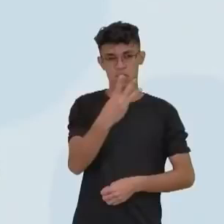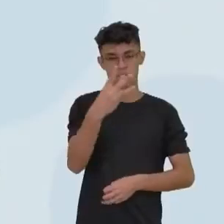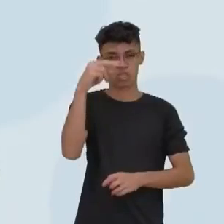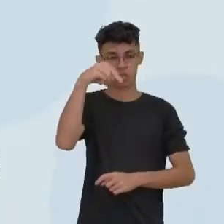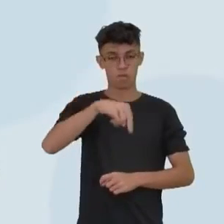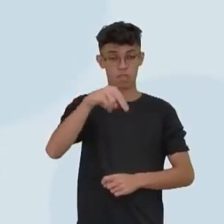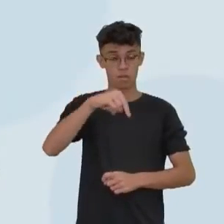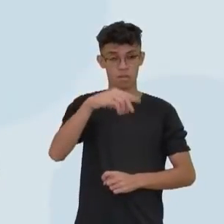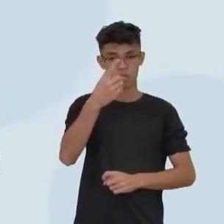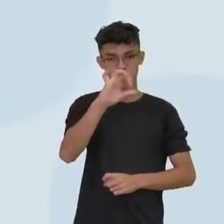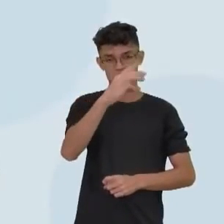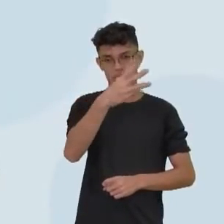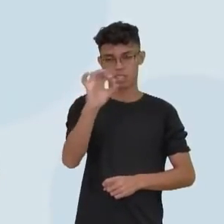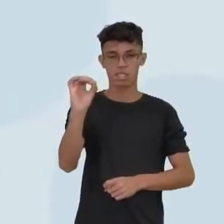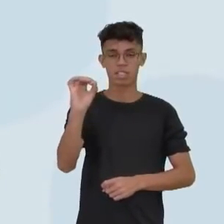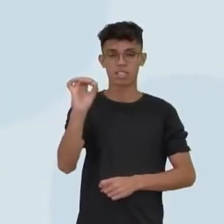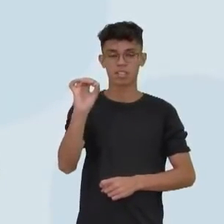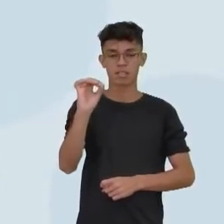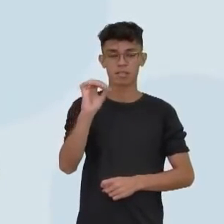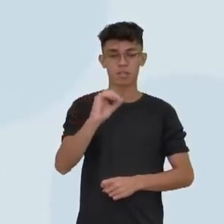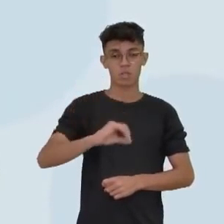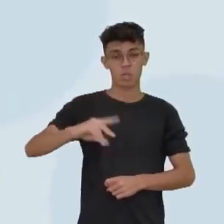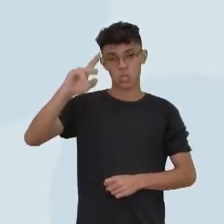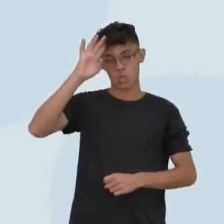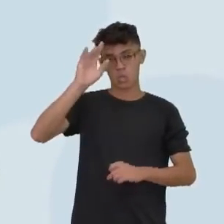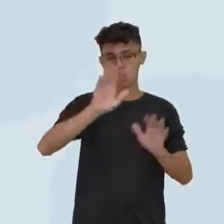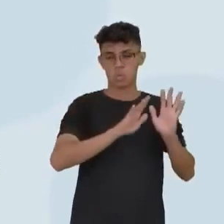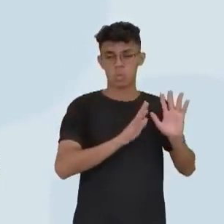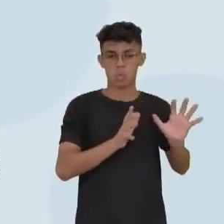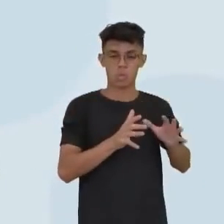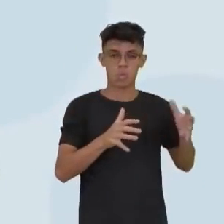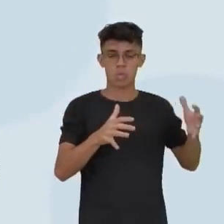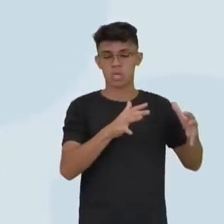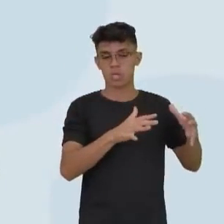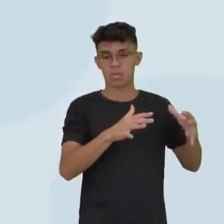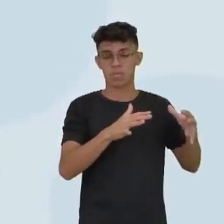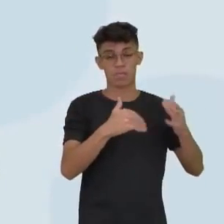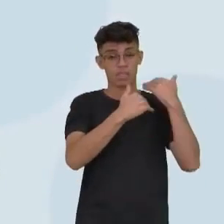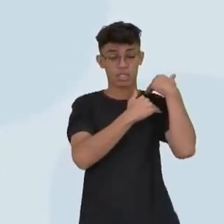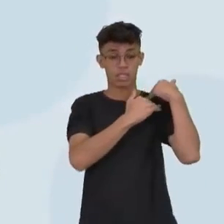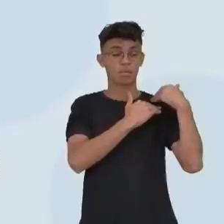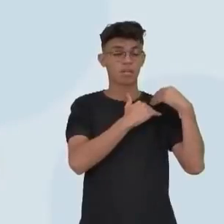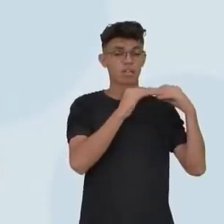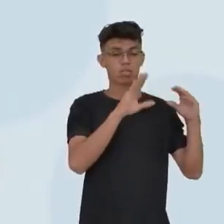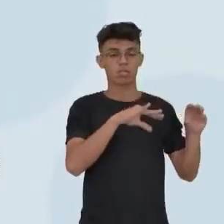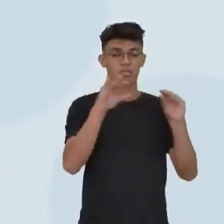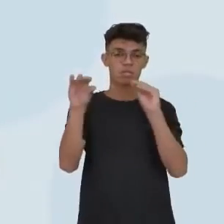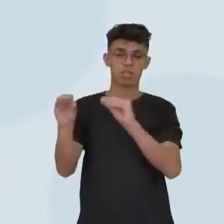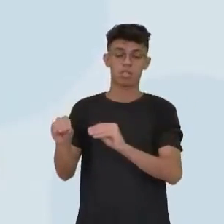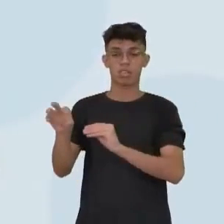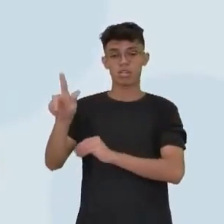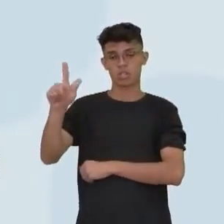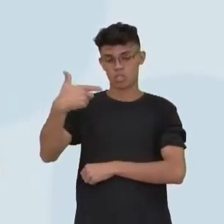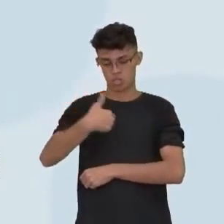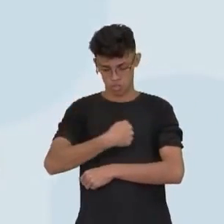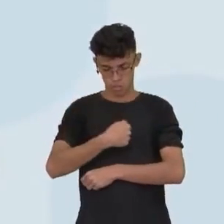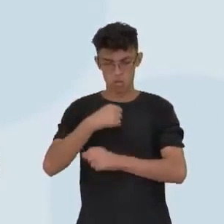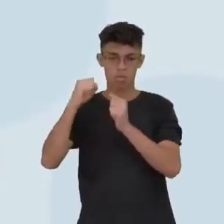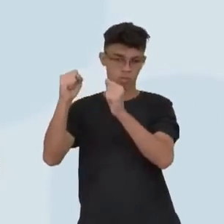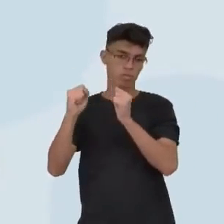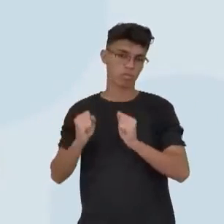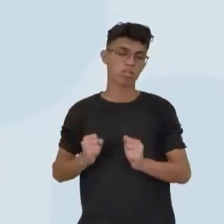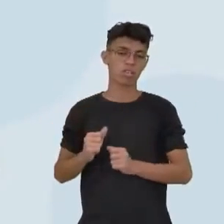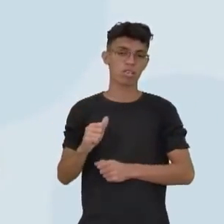novembro de 1930, a junta militar provisória passou o poder no Palácio do Catete a Getúlio Vargas, que vestia